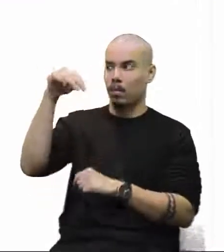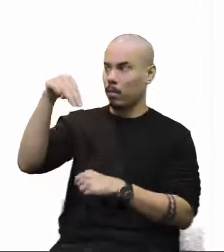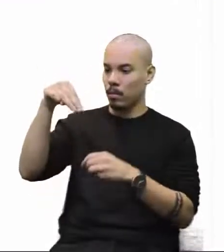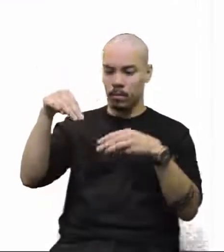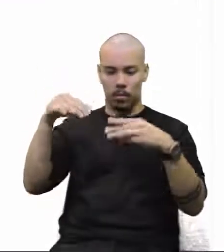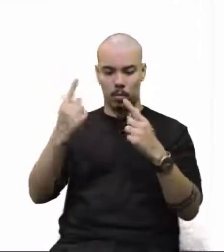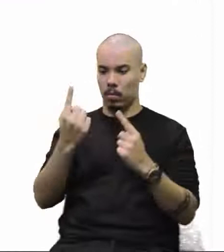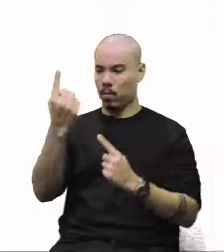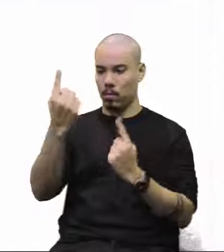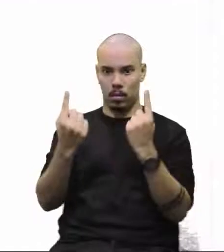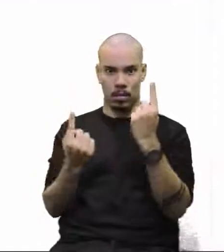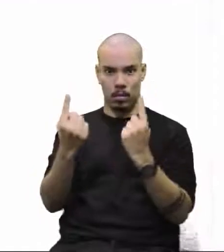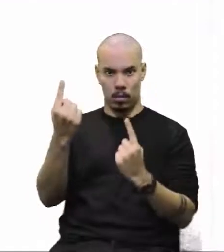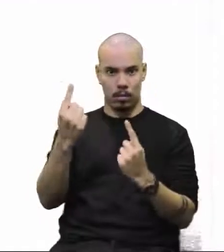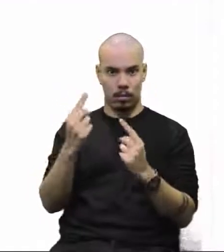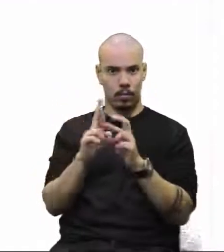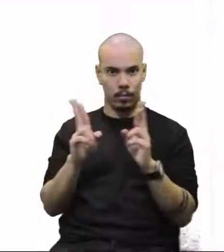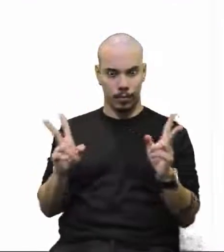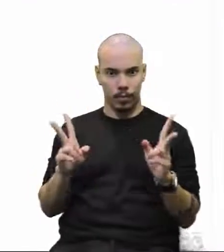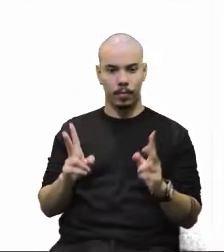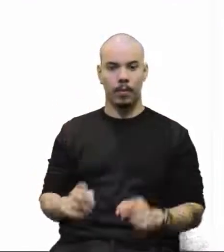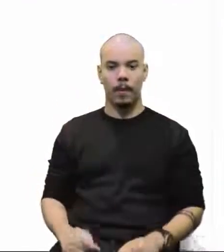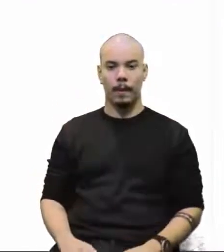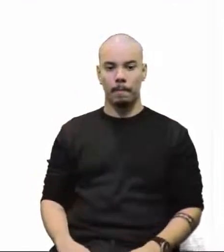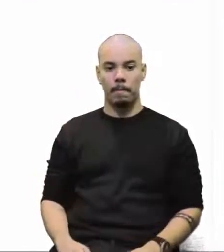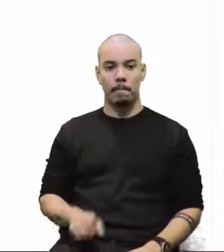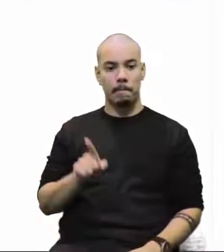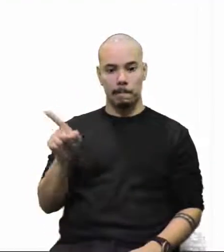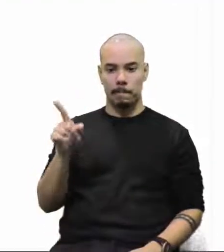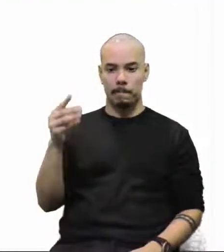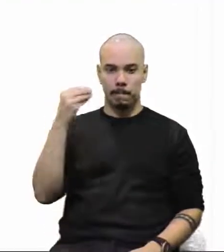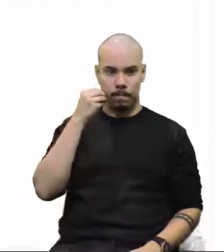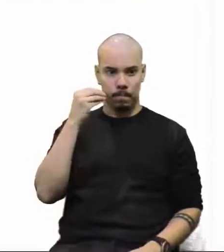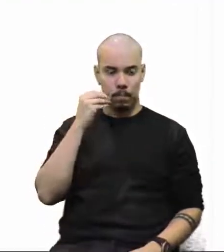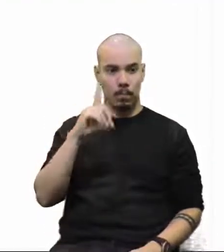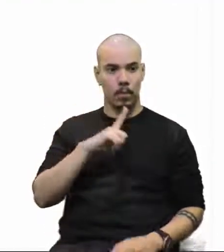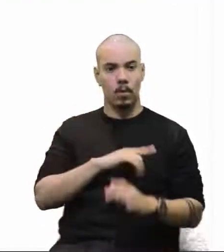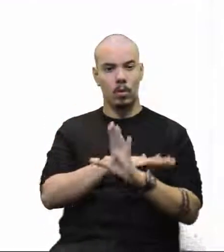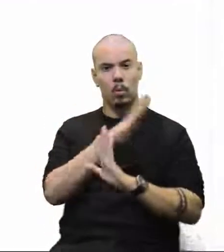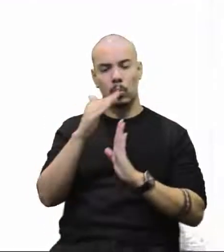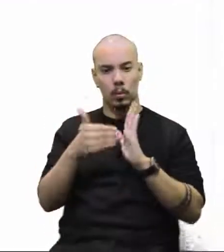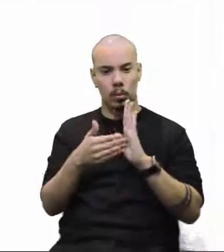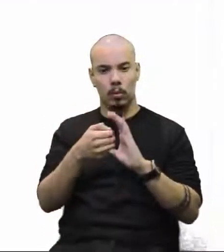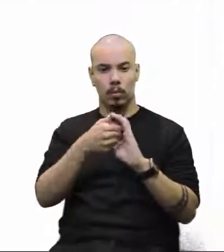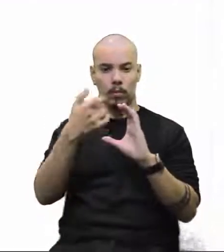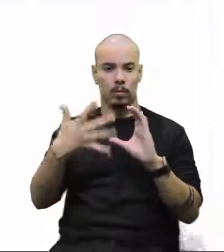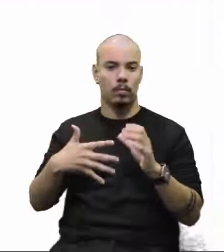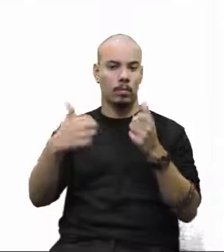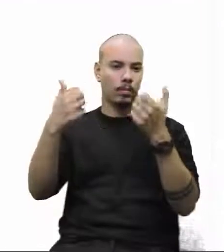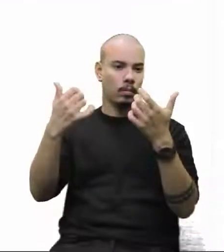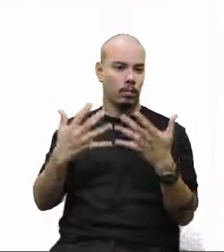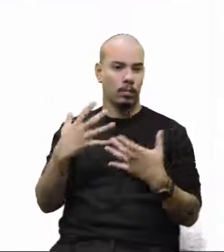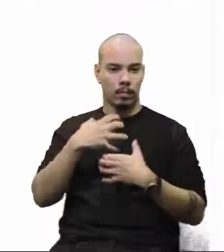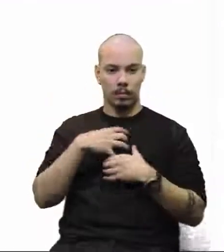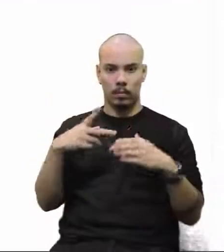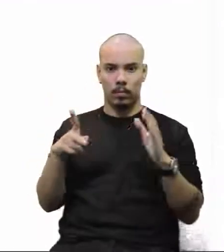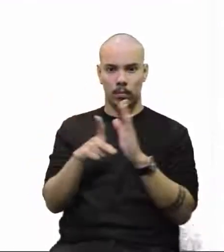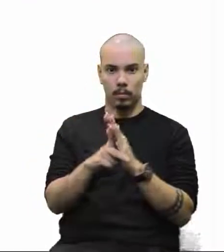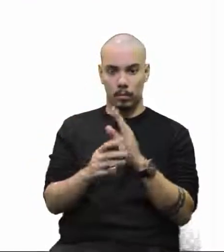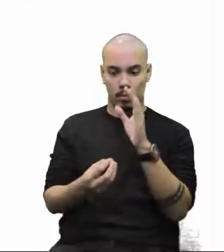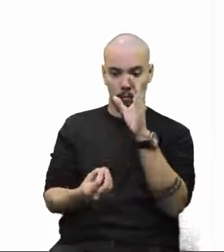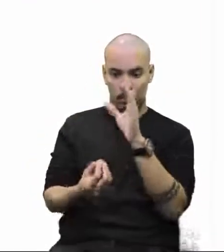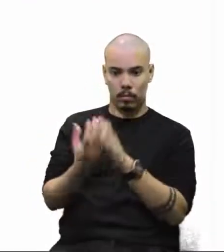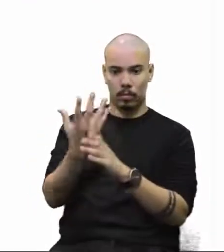para cada um. Isso. Aqui é um experimento, né? Tem todas as características, falando da forma que ele foi